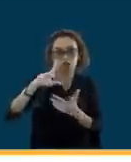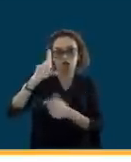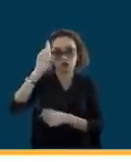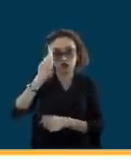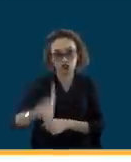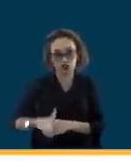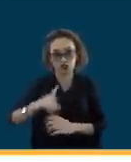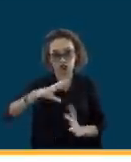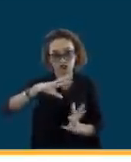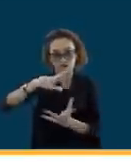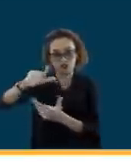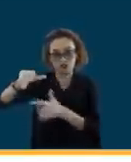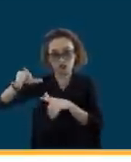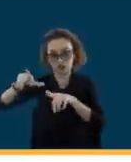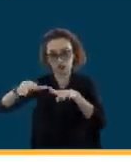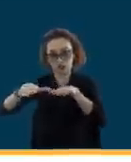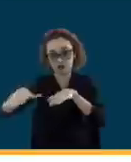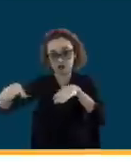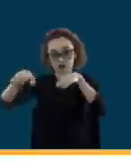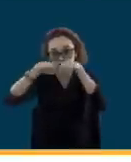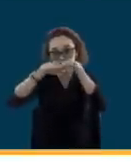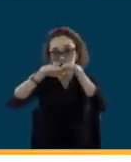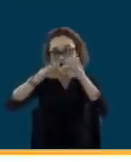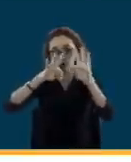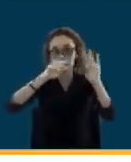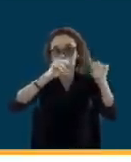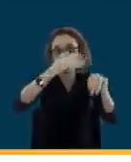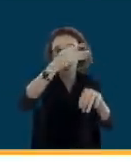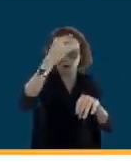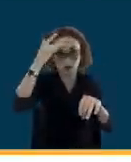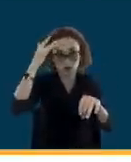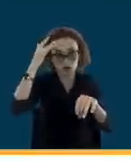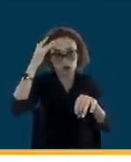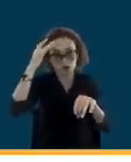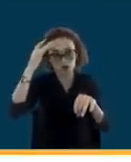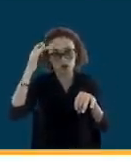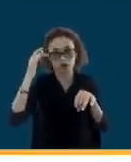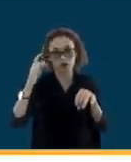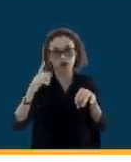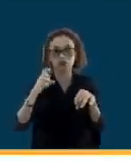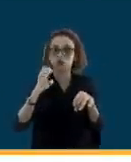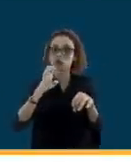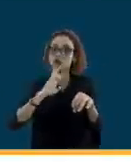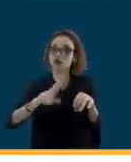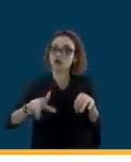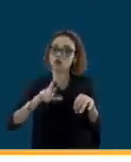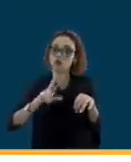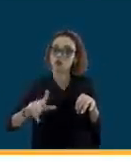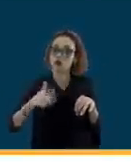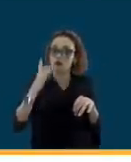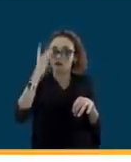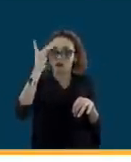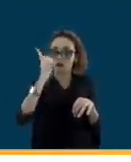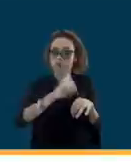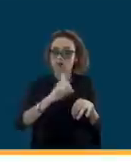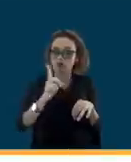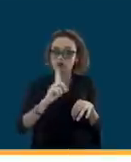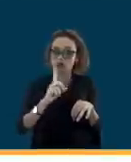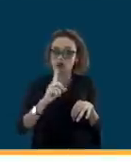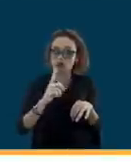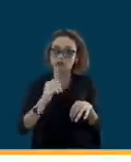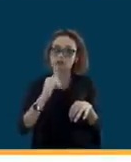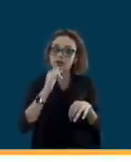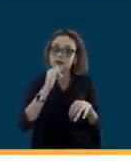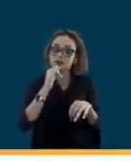a todos. Não é algo simples de conceber, inclusive nas últimas décadas, ou se tem